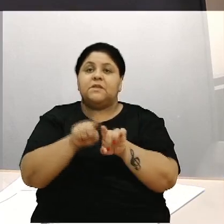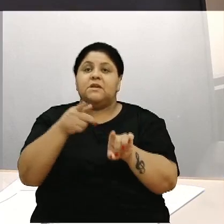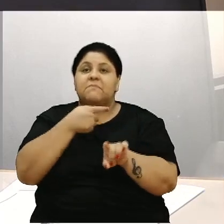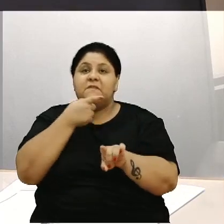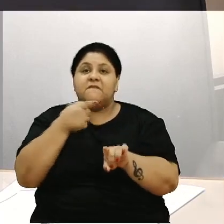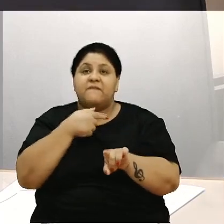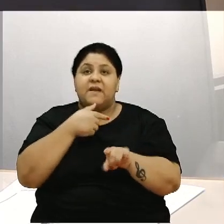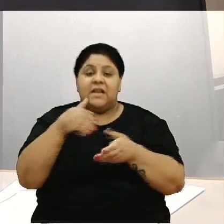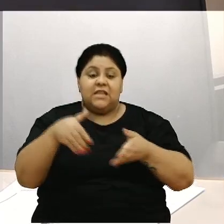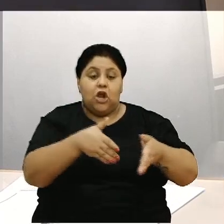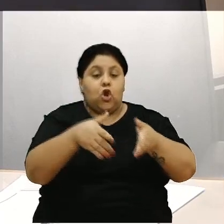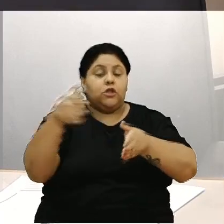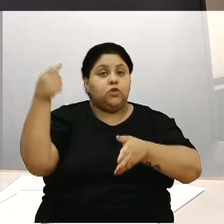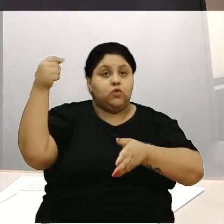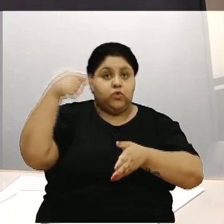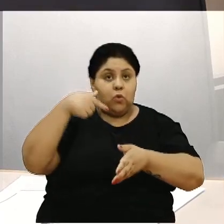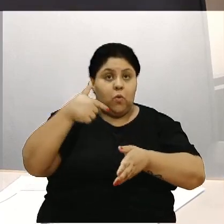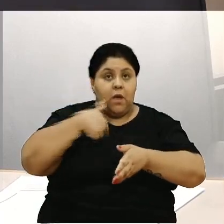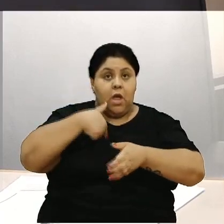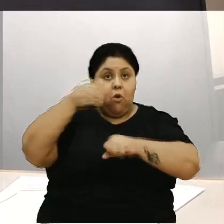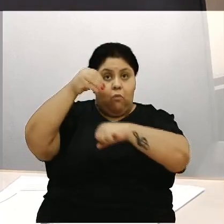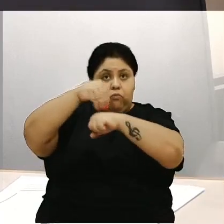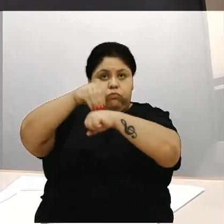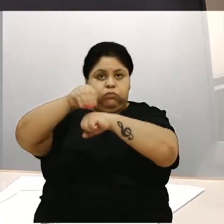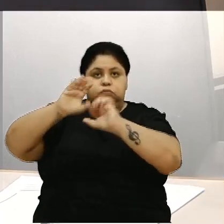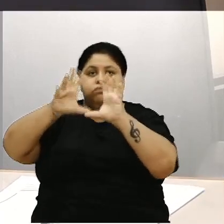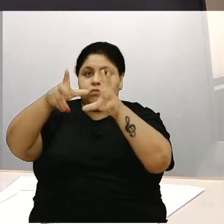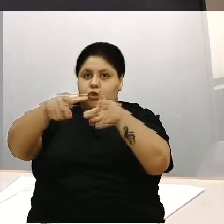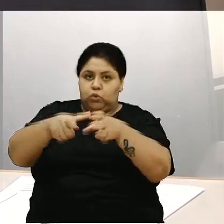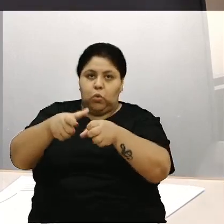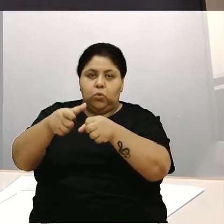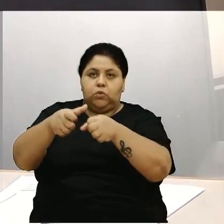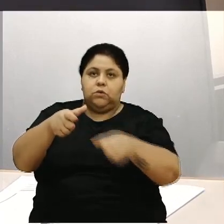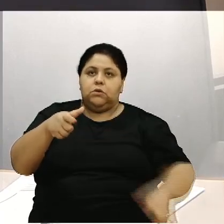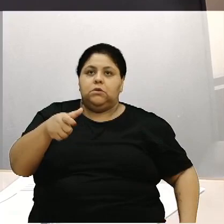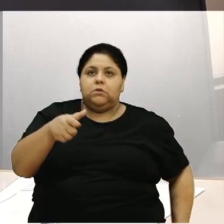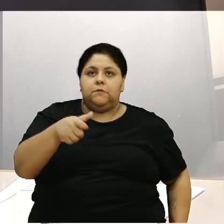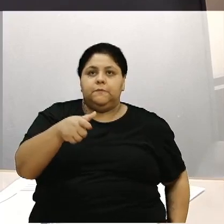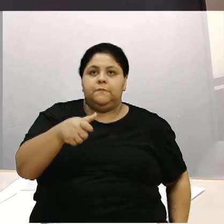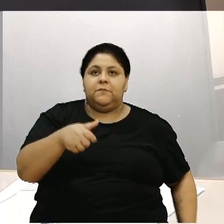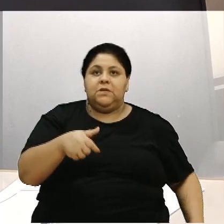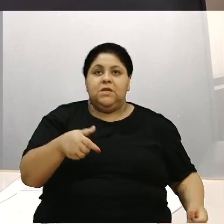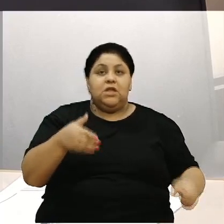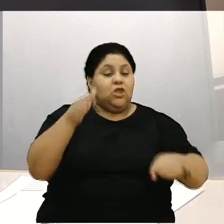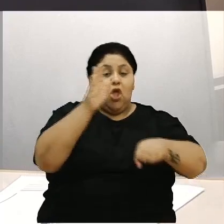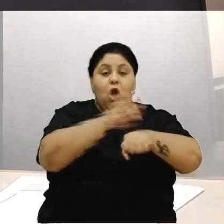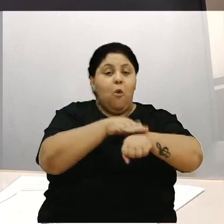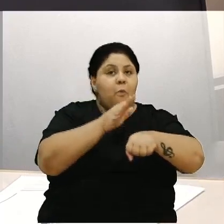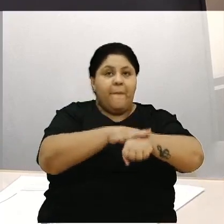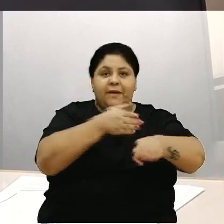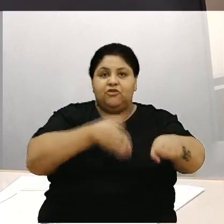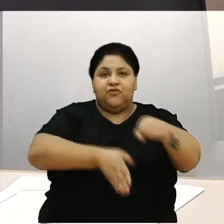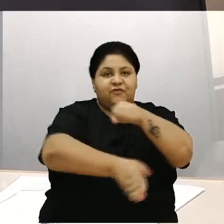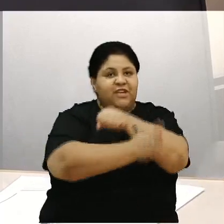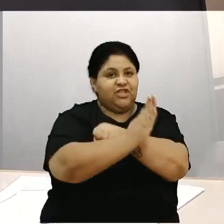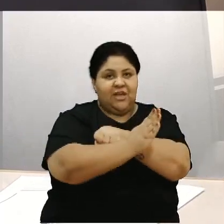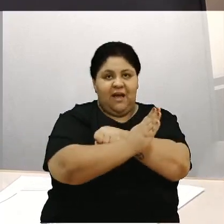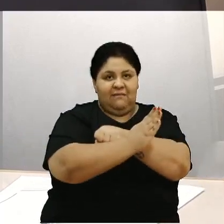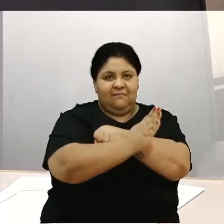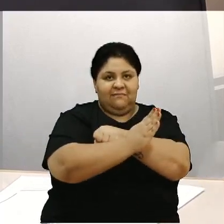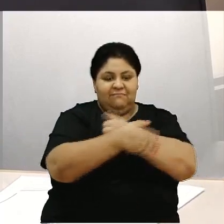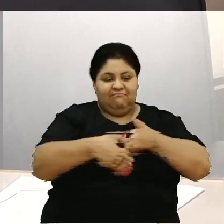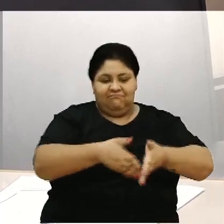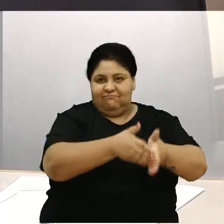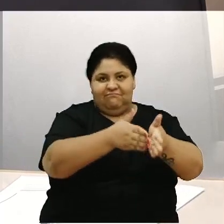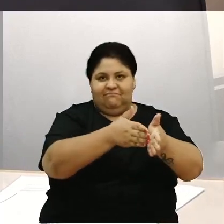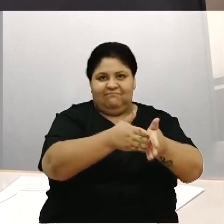Sol. Eu sugiro para todos, na verdade, que não é o momento de estar pegando a estrada, né? Se não houver necessidade,